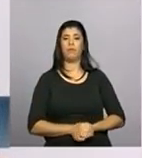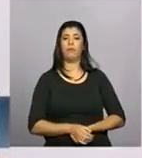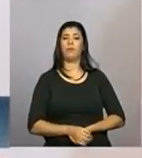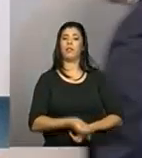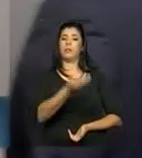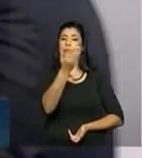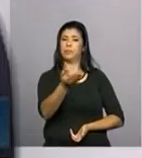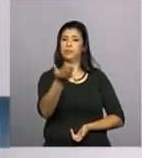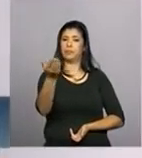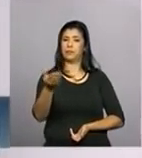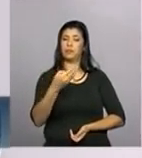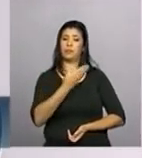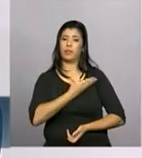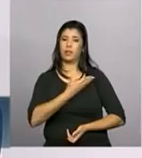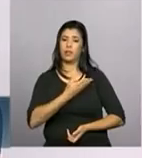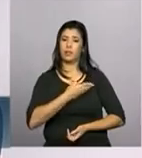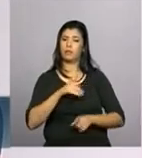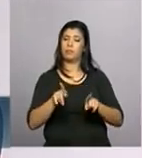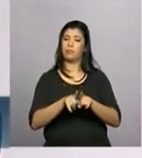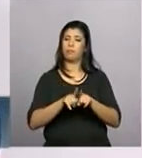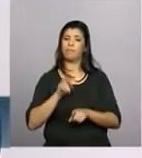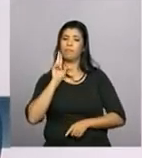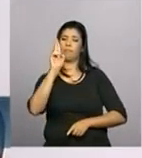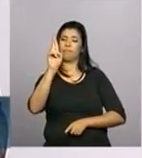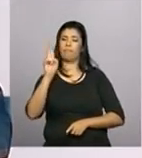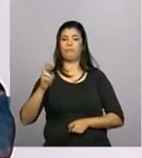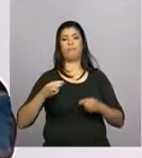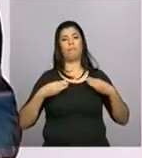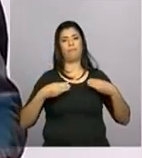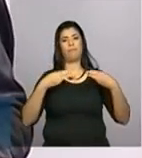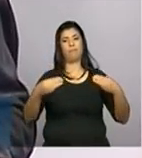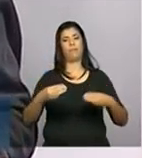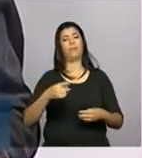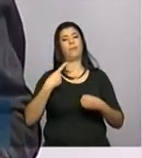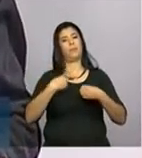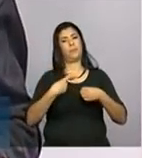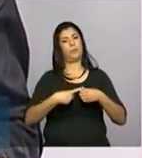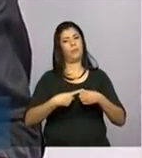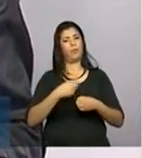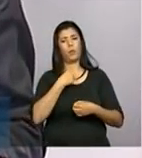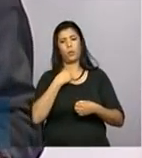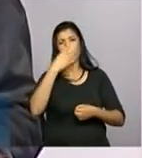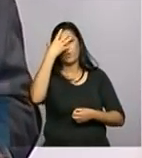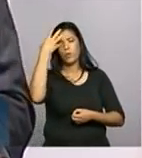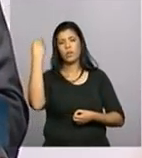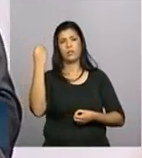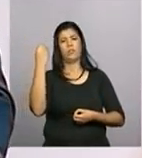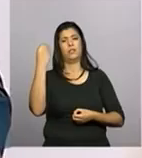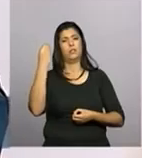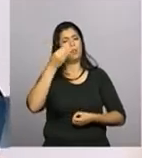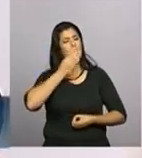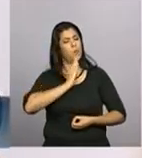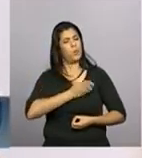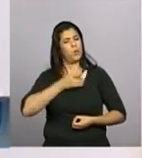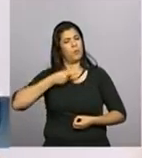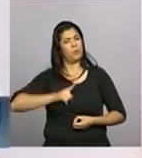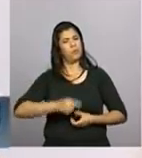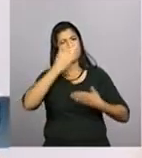colegas do Ministério das Cidades. Não poderia deixar de fazer um agradecimento de coração a todos